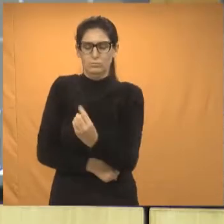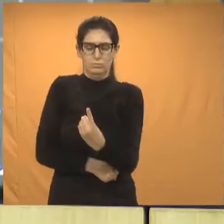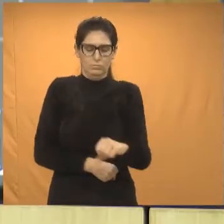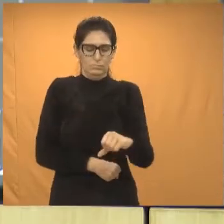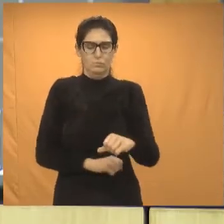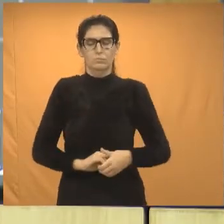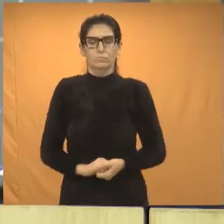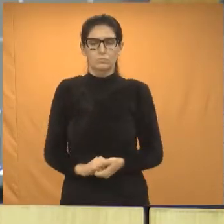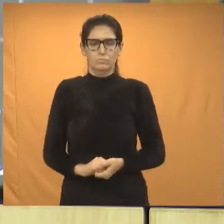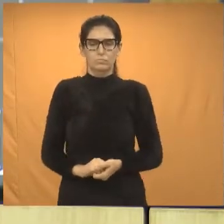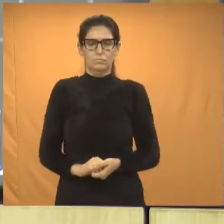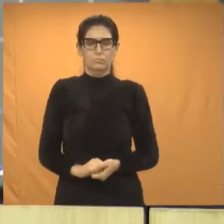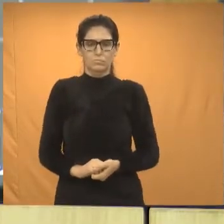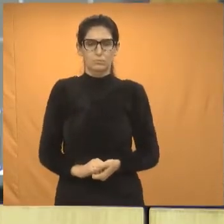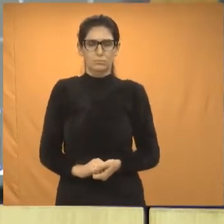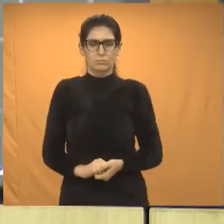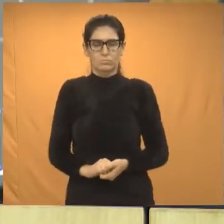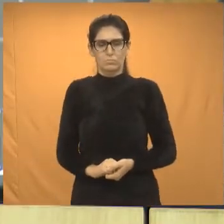4/2019.